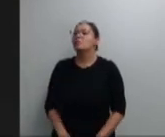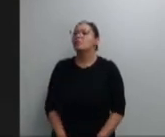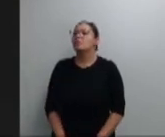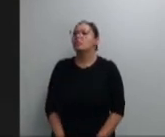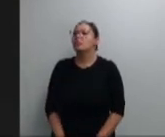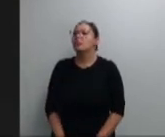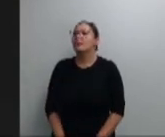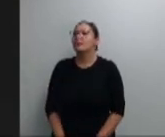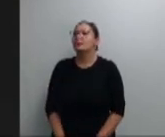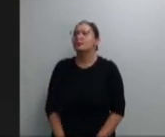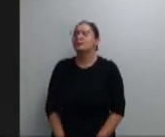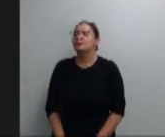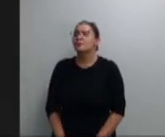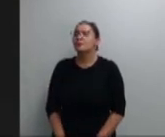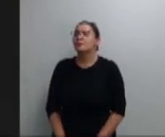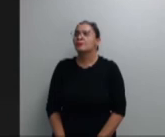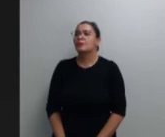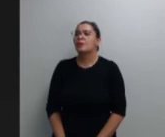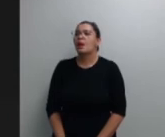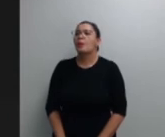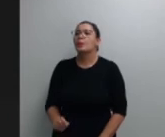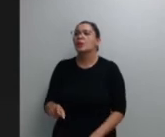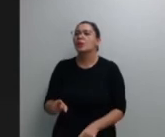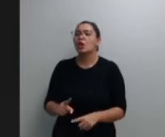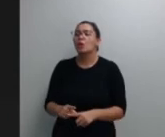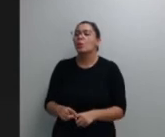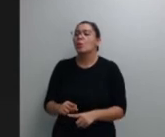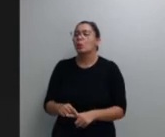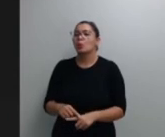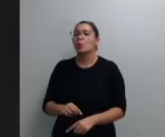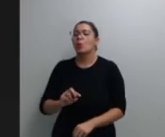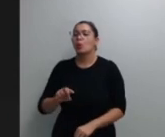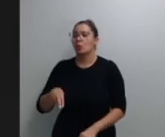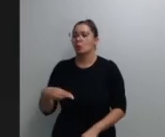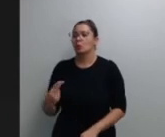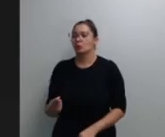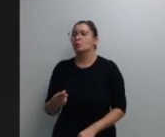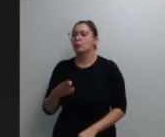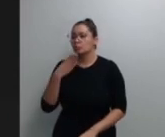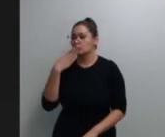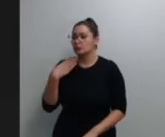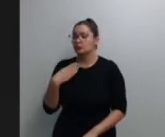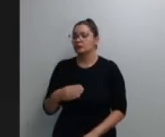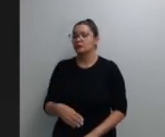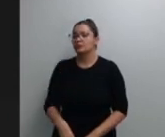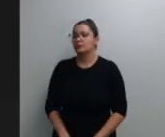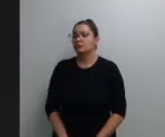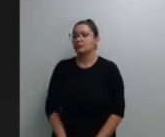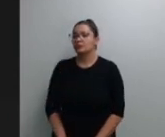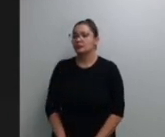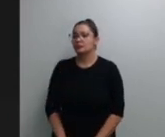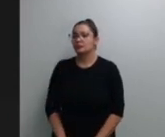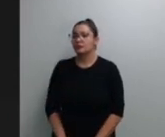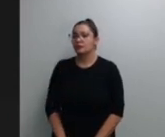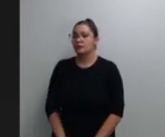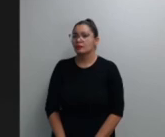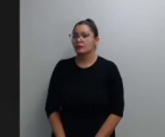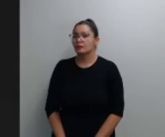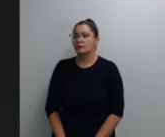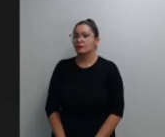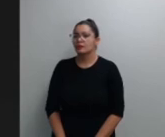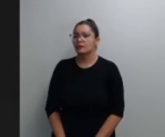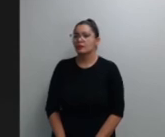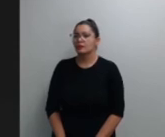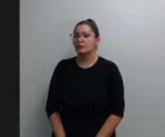mas os que estão aí é porque tem o destaque do ministro Gurgel ah tá porque eu levantei então os meus os meus não estão vigorando aí